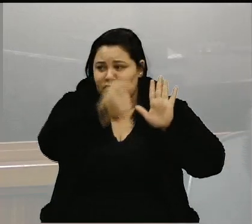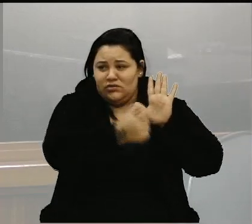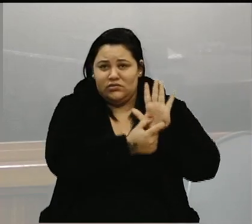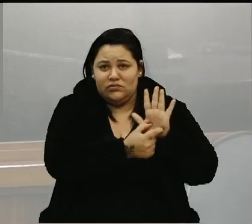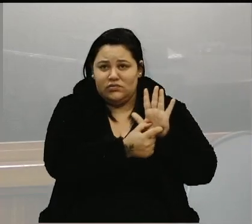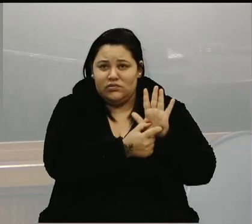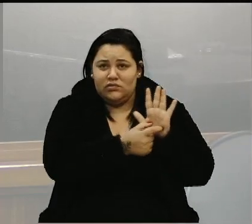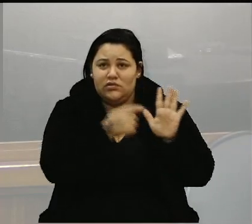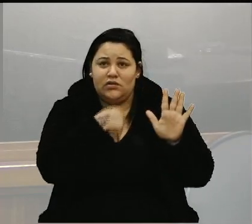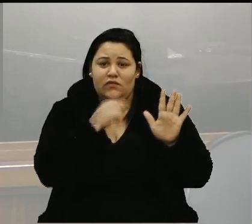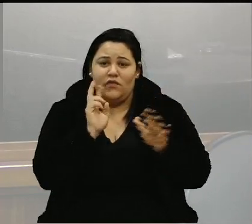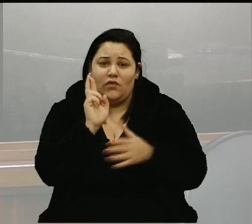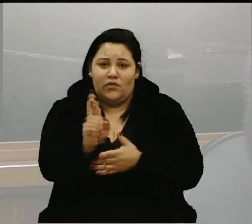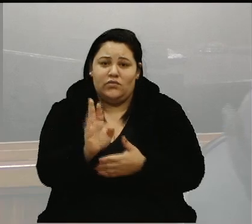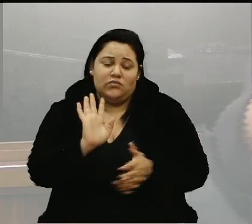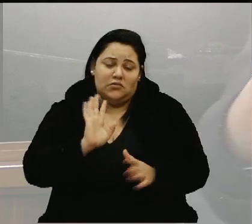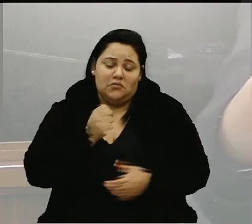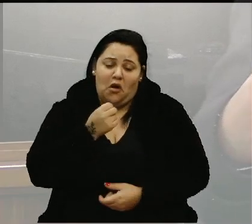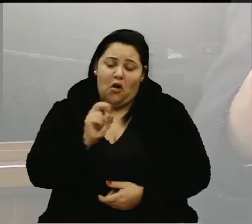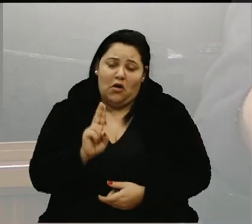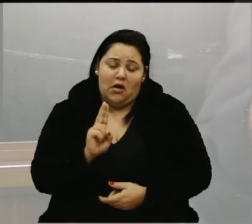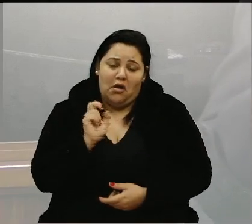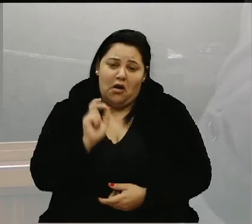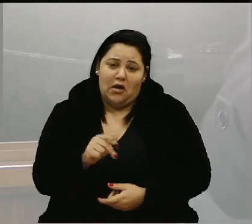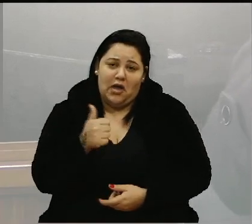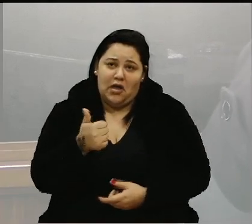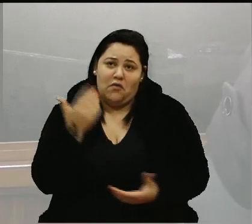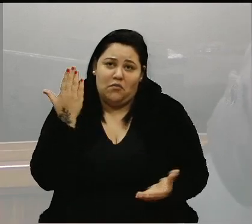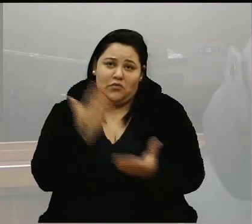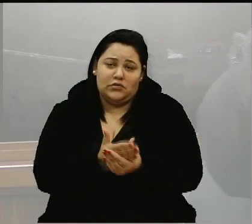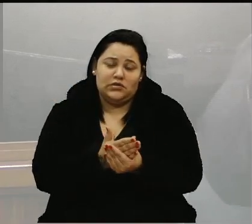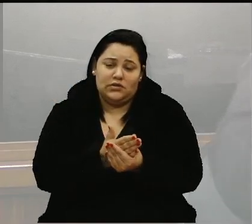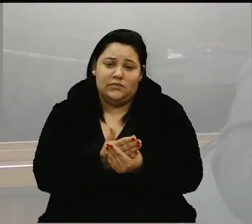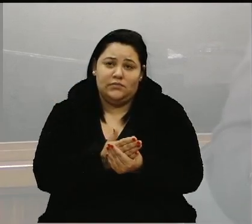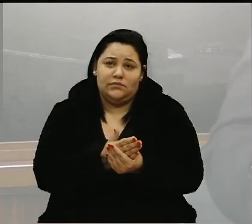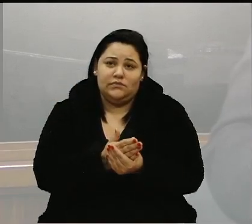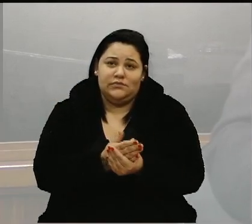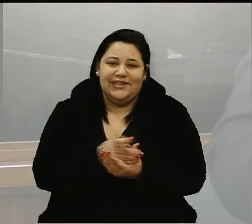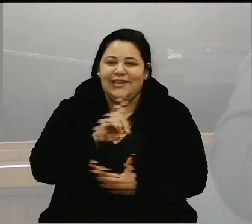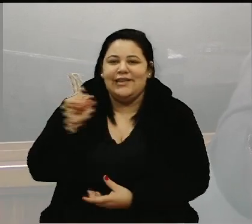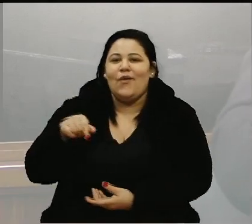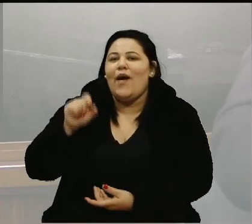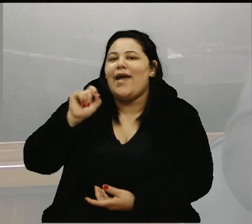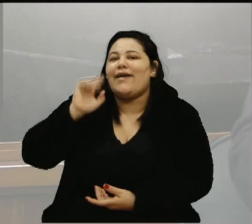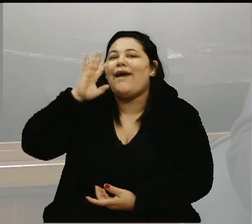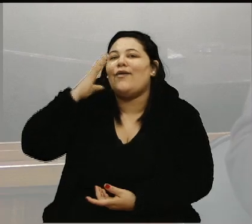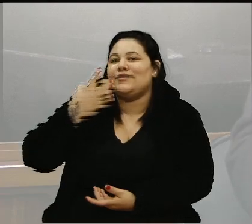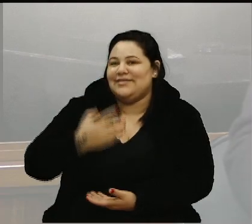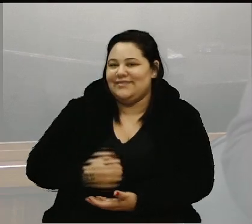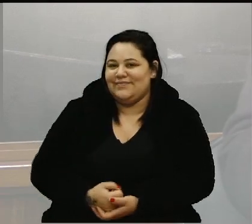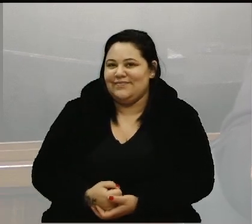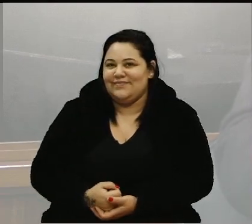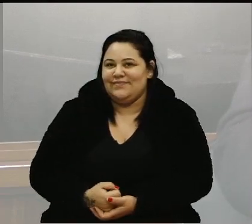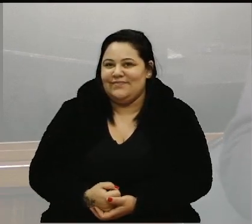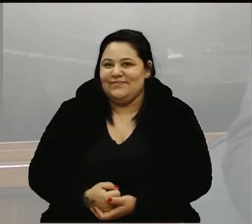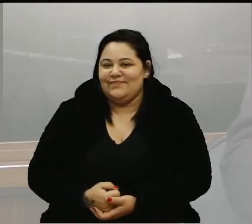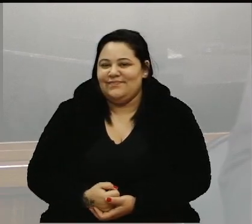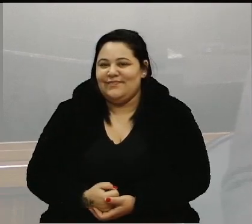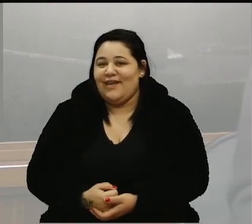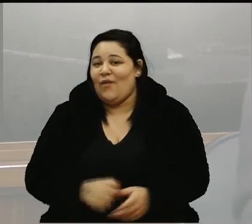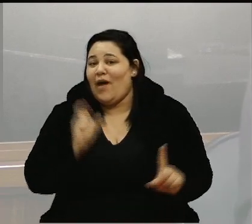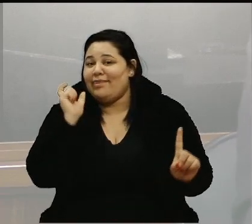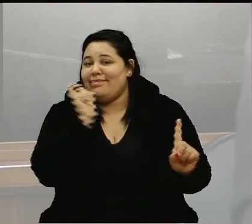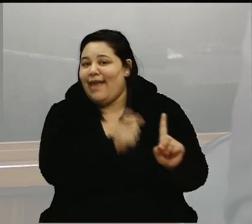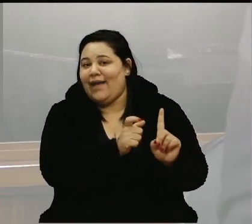bem. Daí ela vai me processar, fui eu que postei, que não é o caso de um ataque vil.